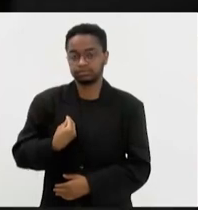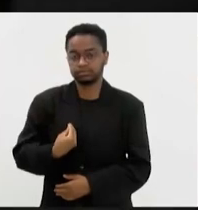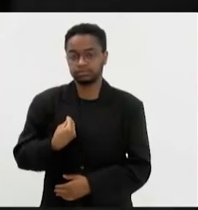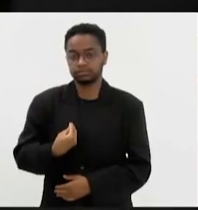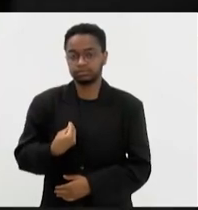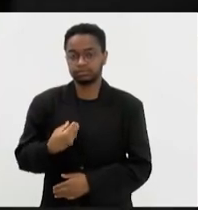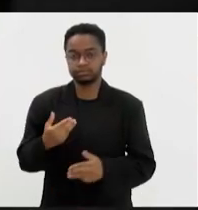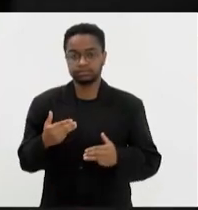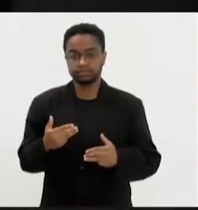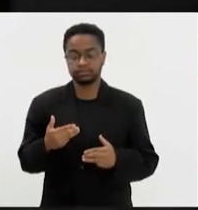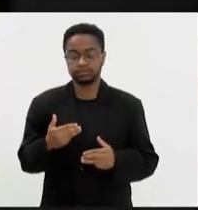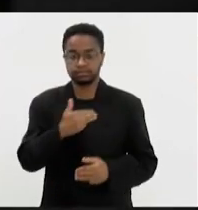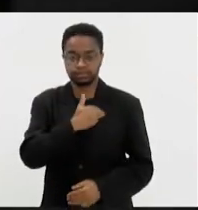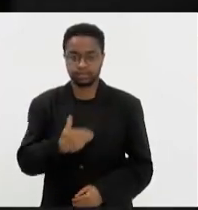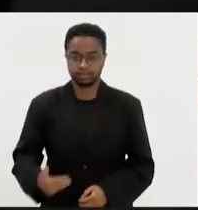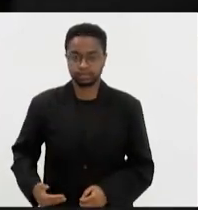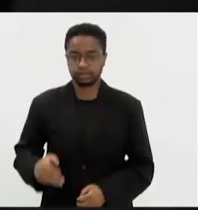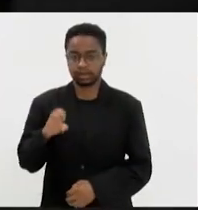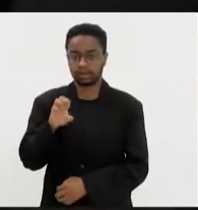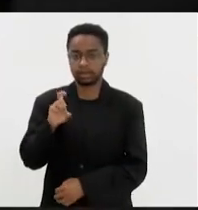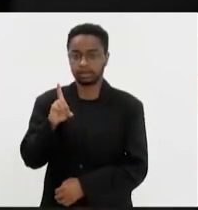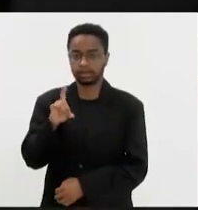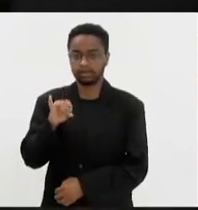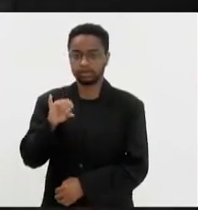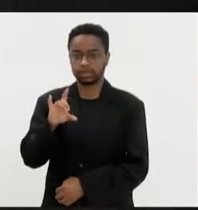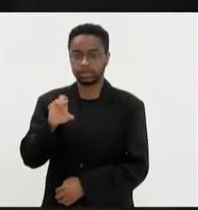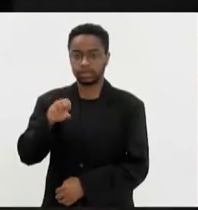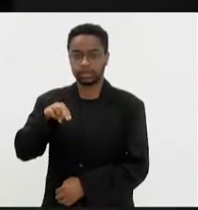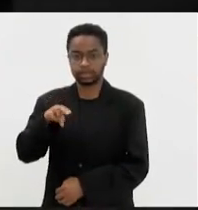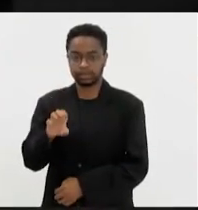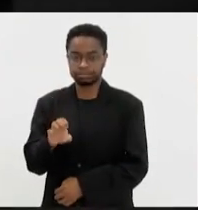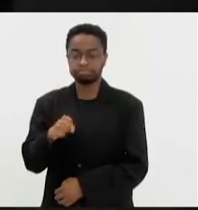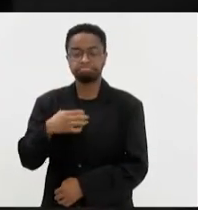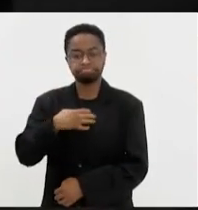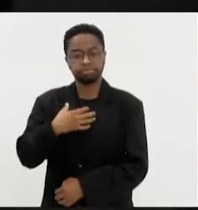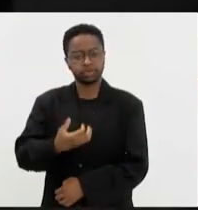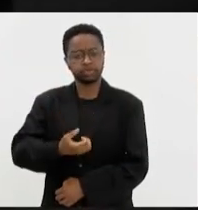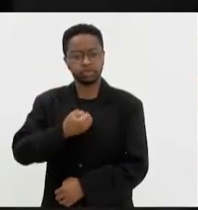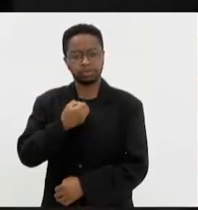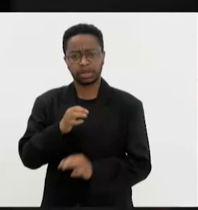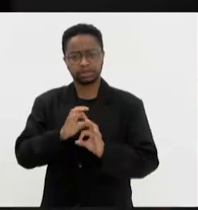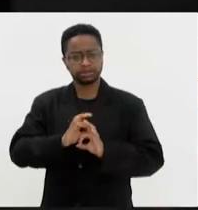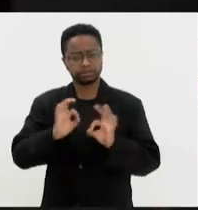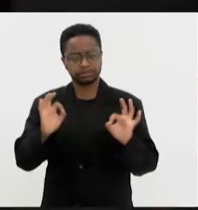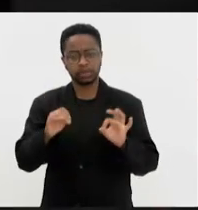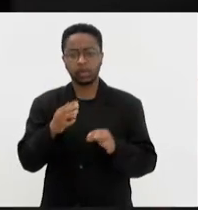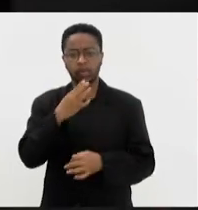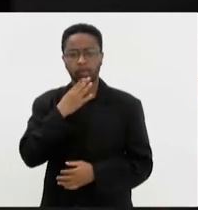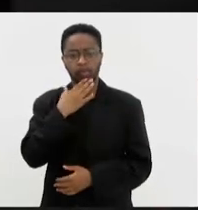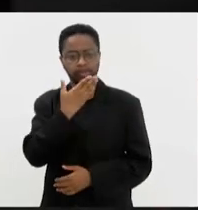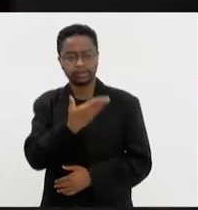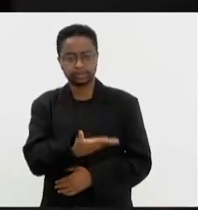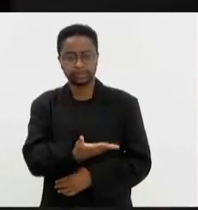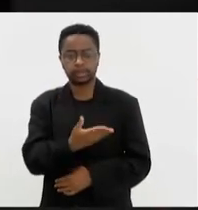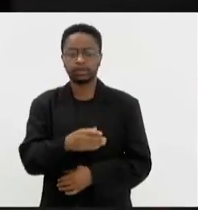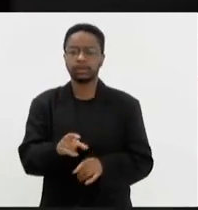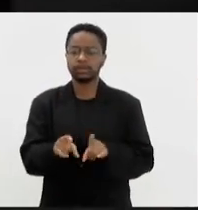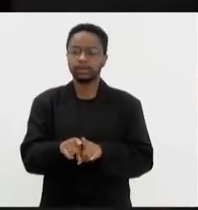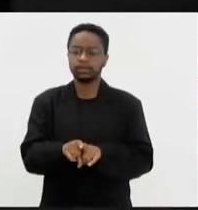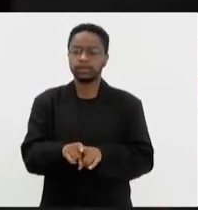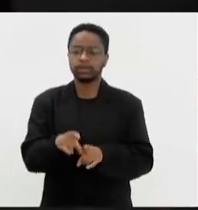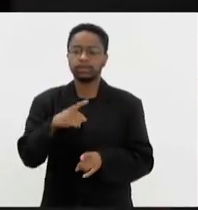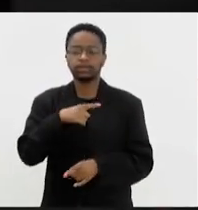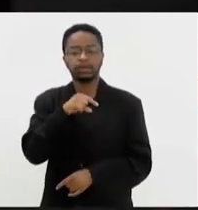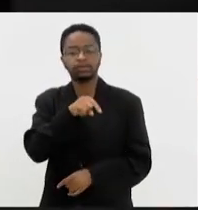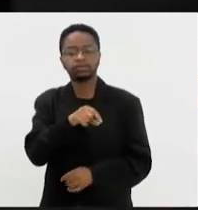da ministra Edilene Lobo uma grata surpresa com serer vossa excelência ter a senhora